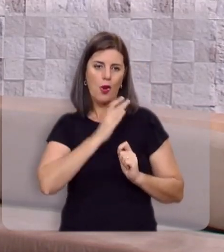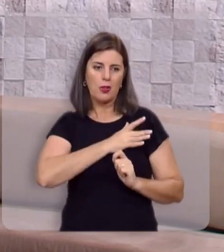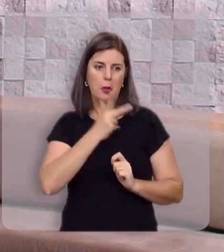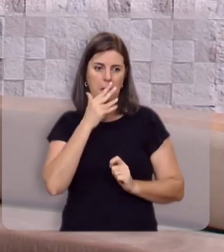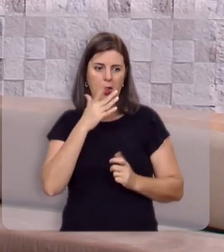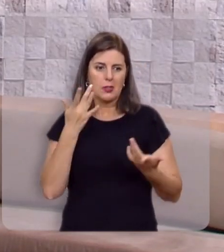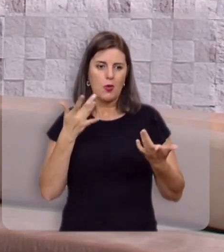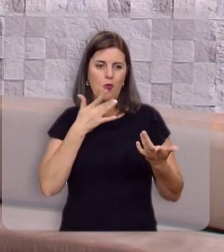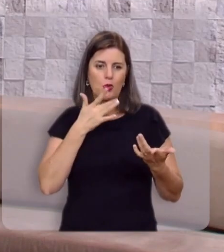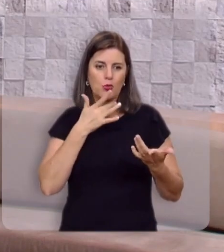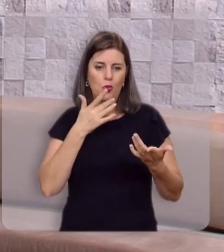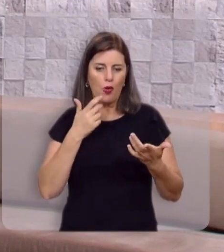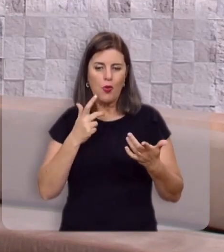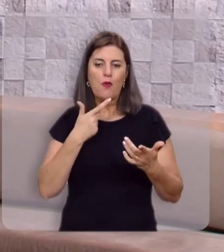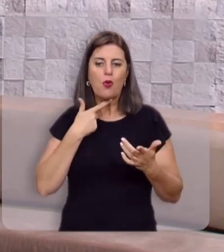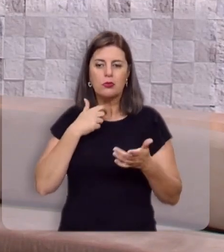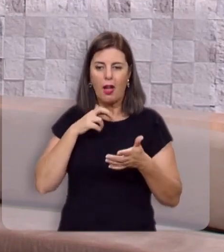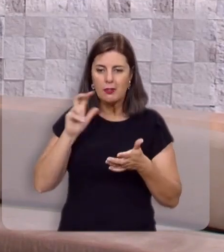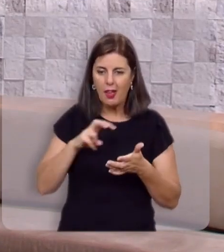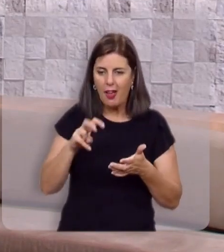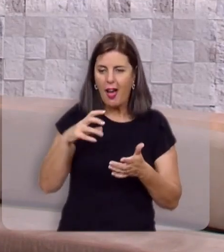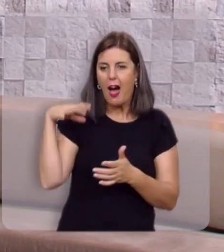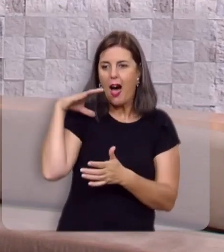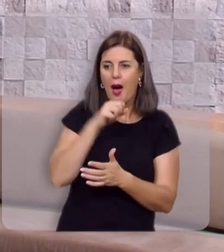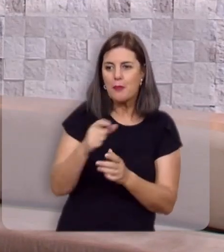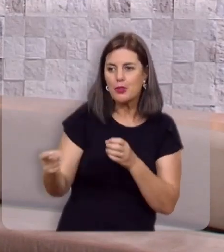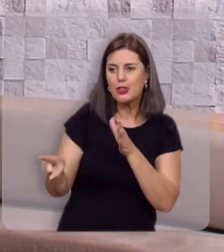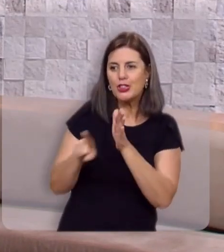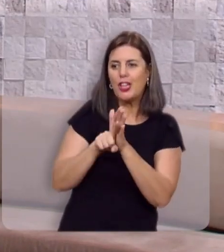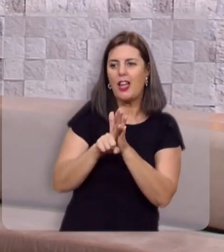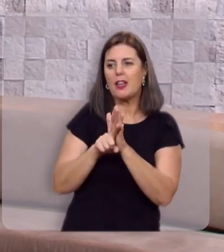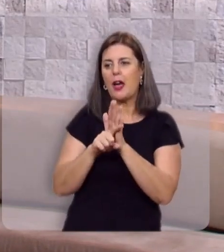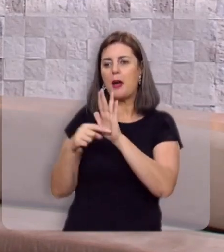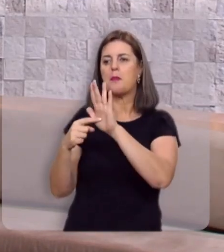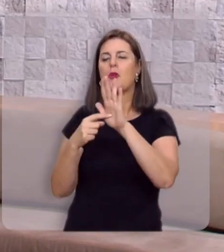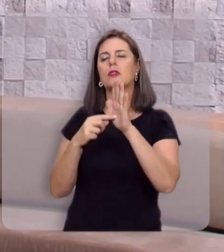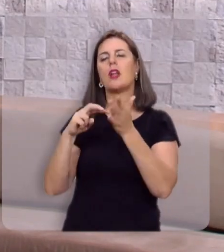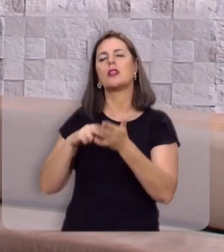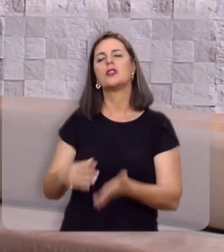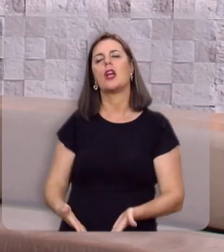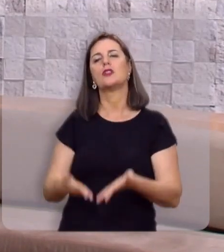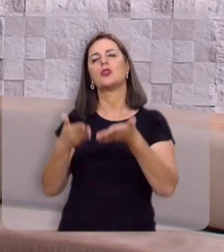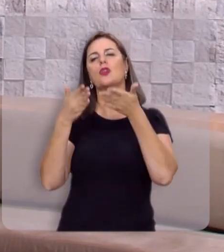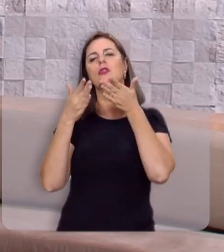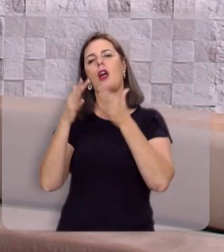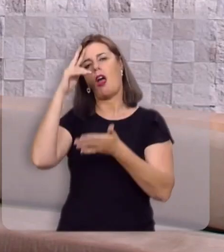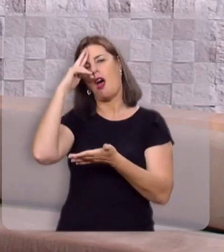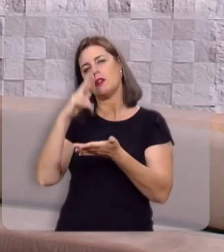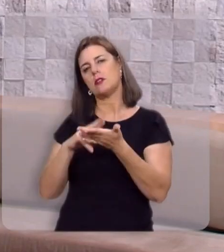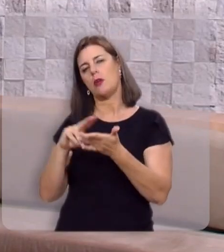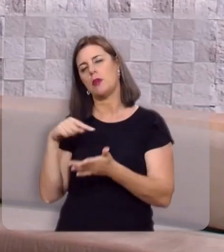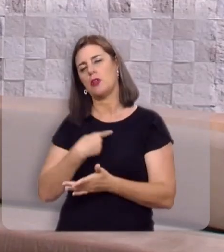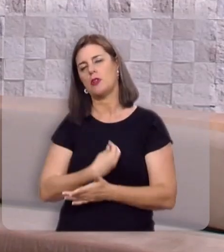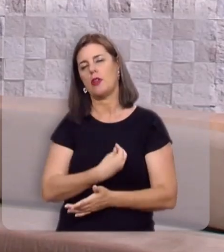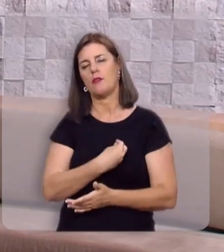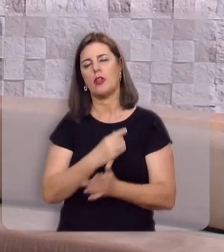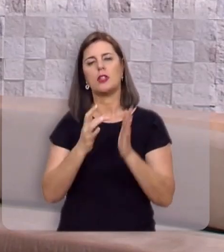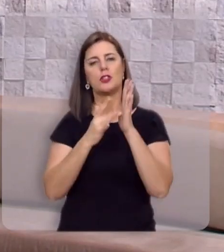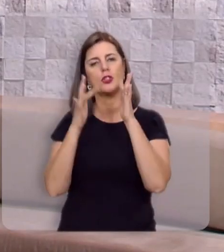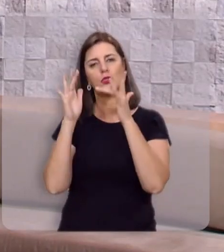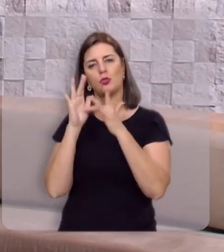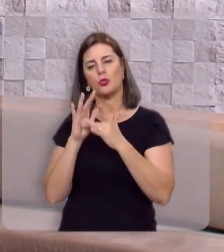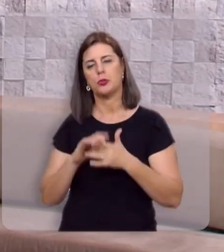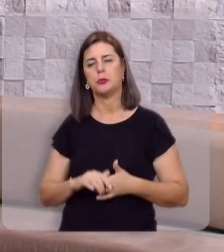apressam. E então os lábios se abrem para dizer que ele ressuscitou e ele é a razão da nossa vida.